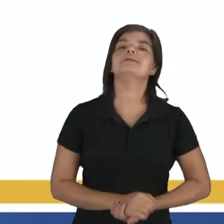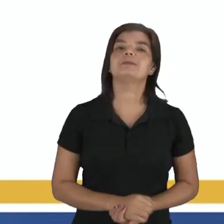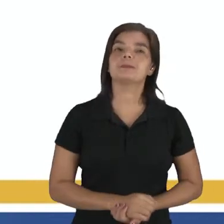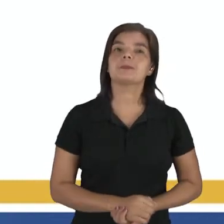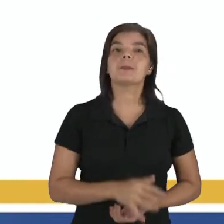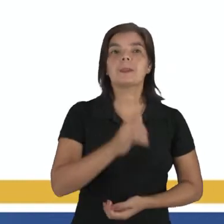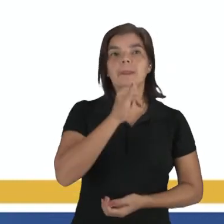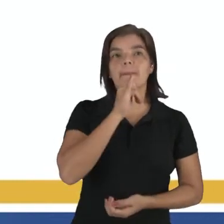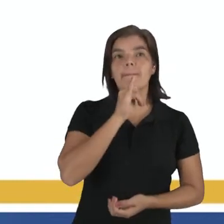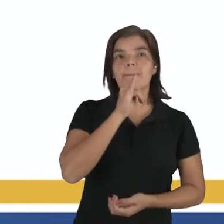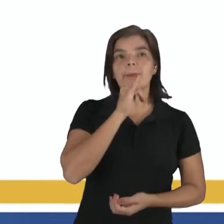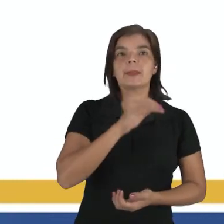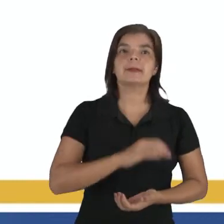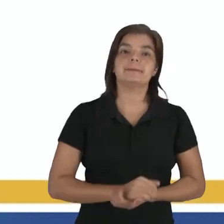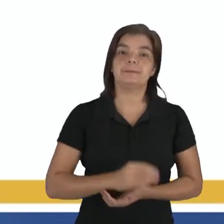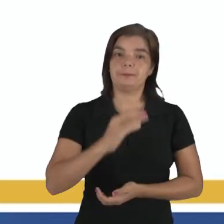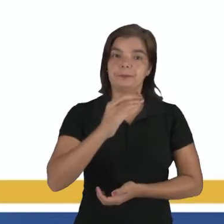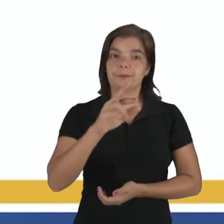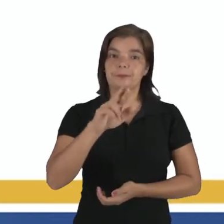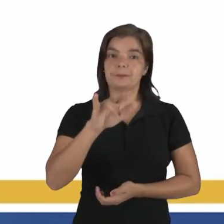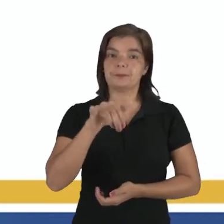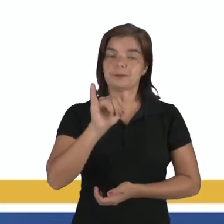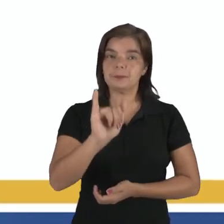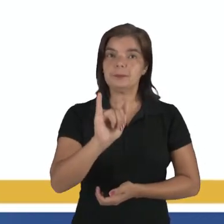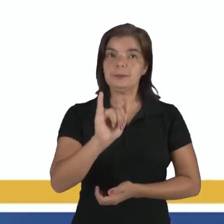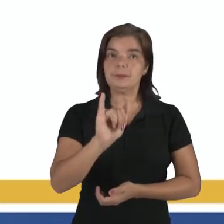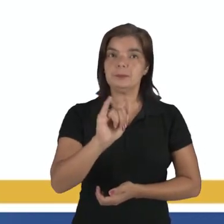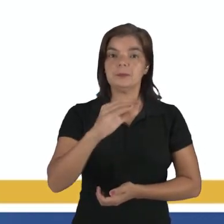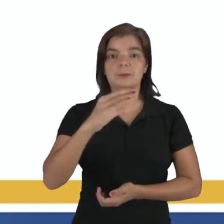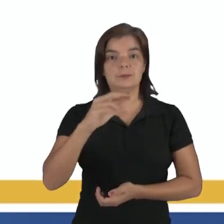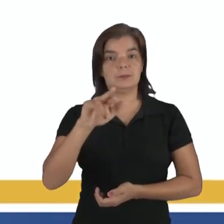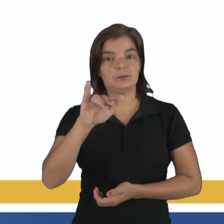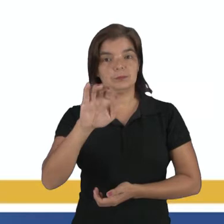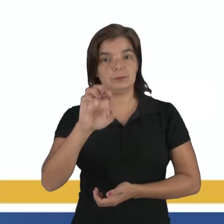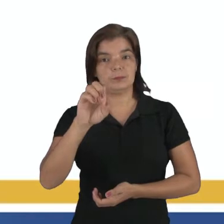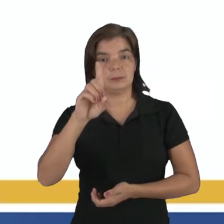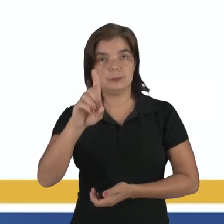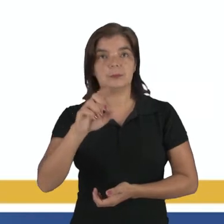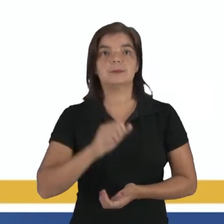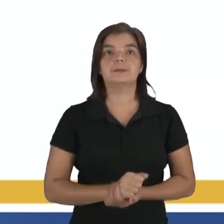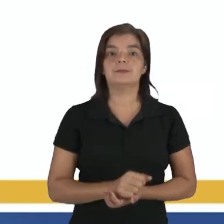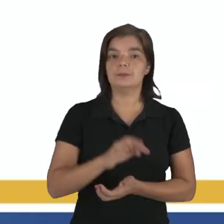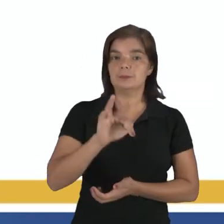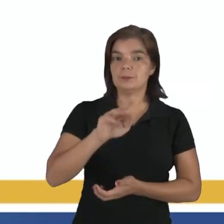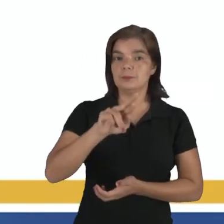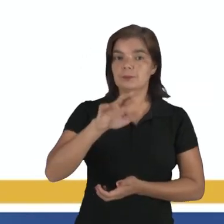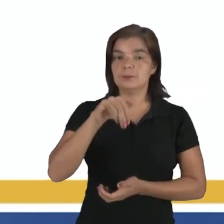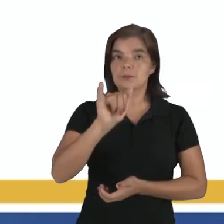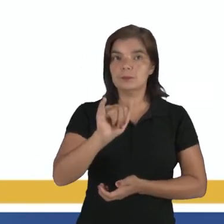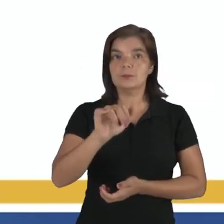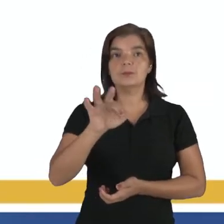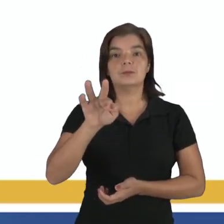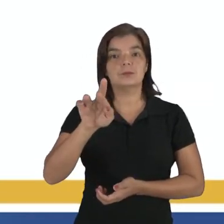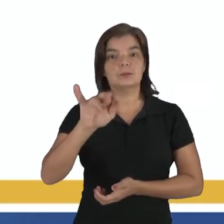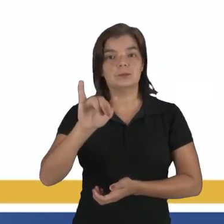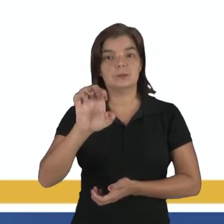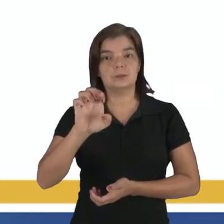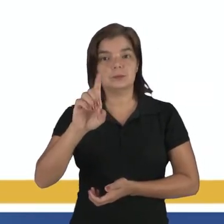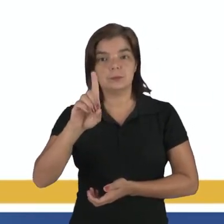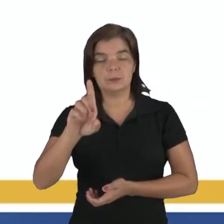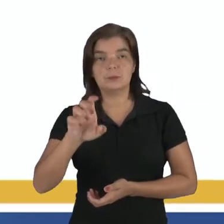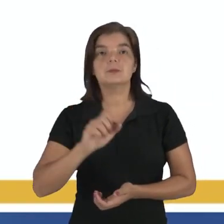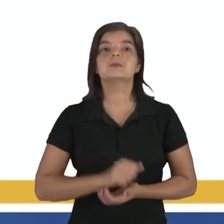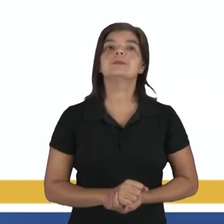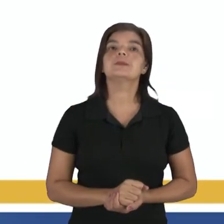ED. Por exemplo, cry, cried, try, tried, study, studied,